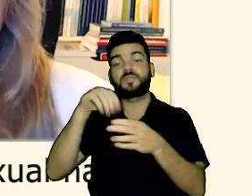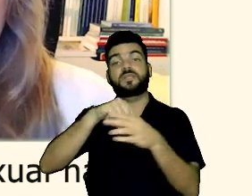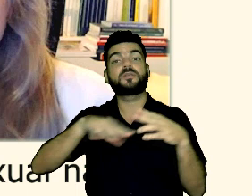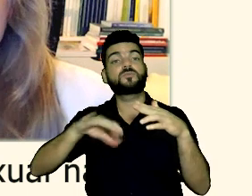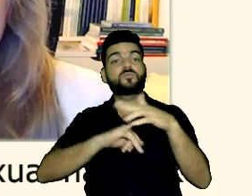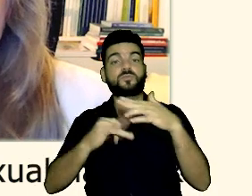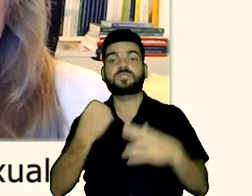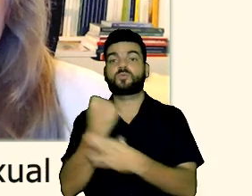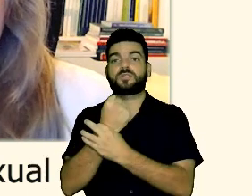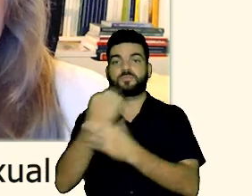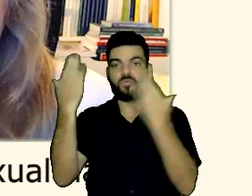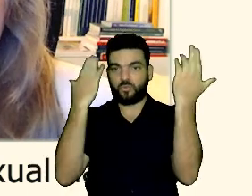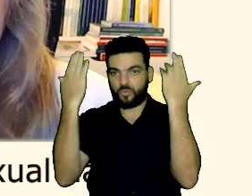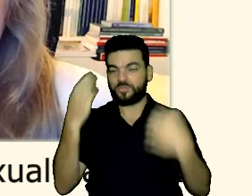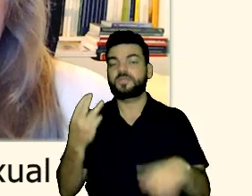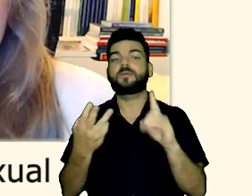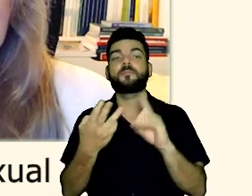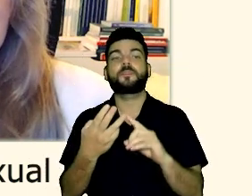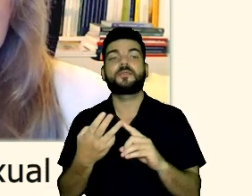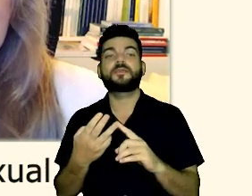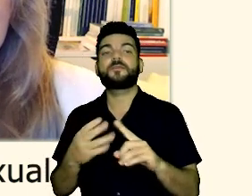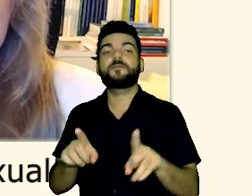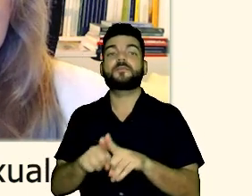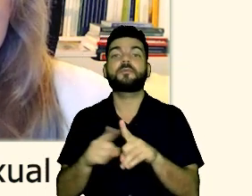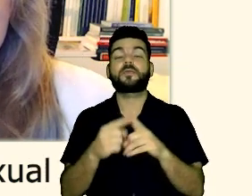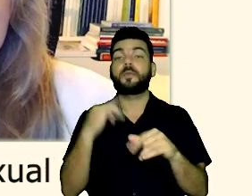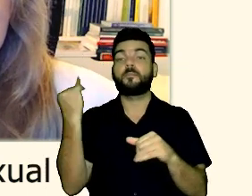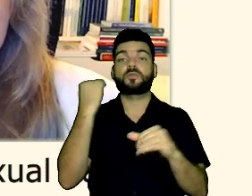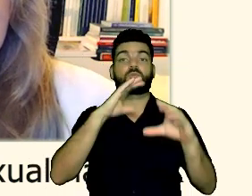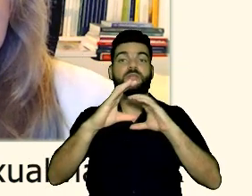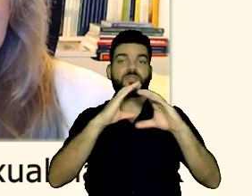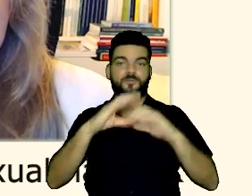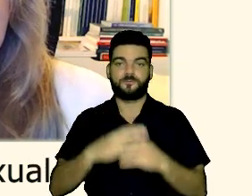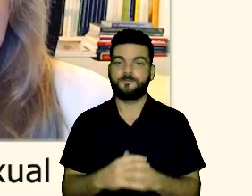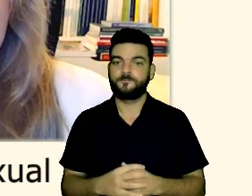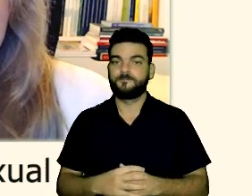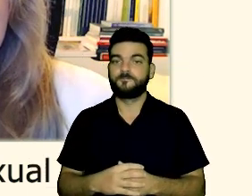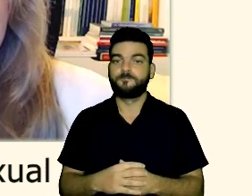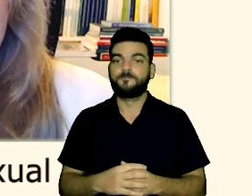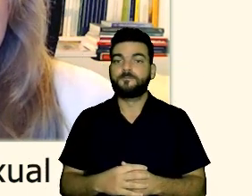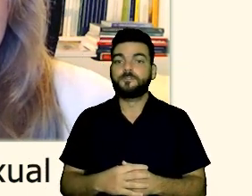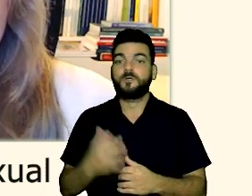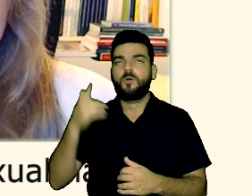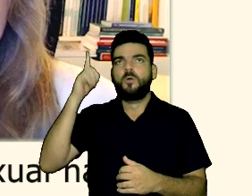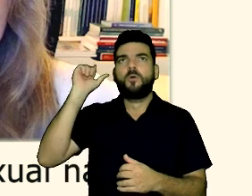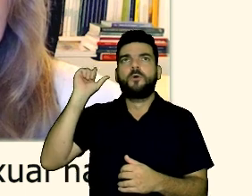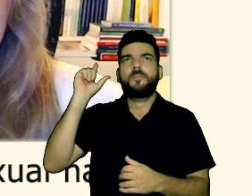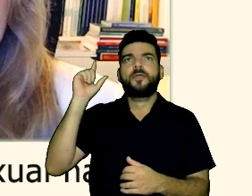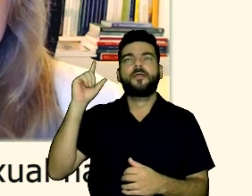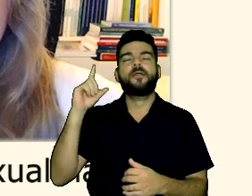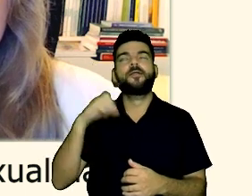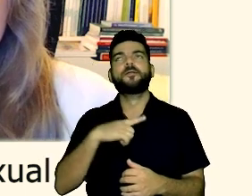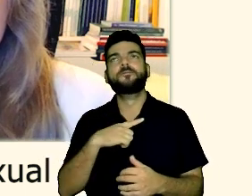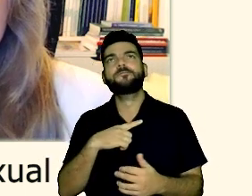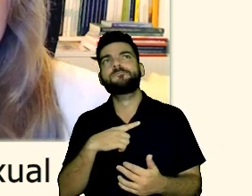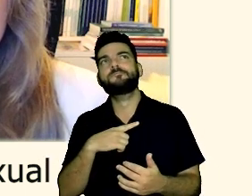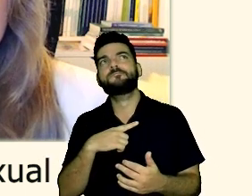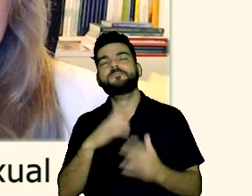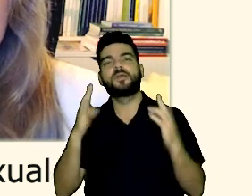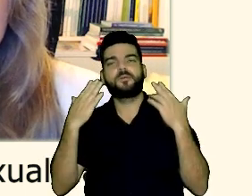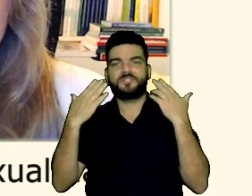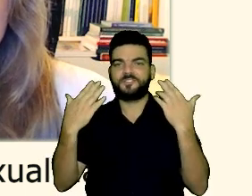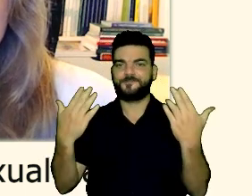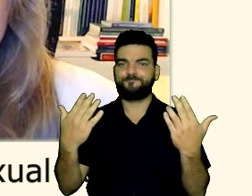comunicação. Na data de ontem, nós tivemos já a apresentação da minuta da nossa política